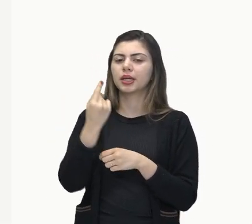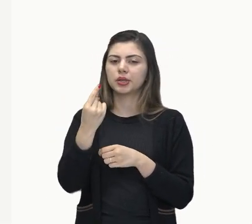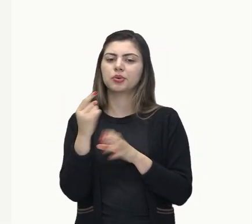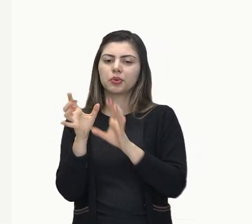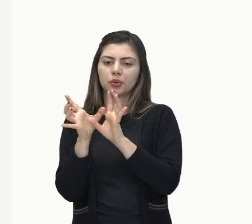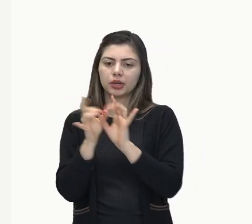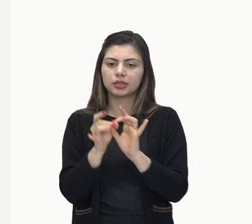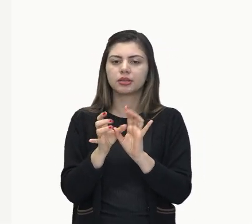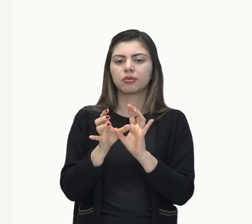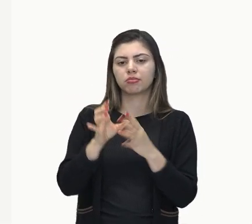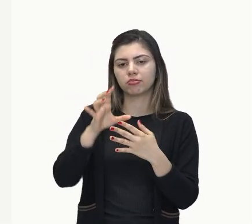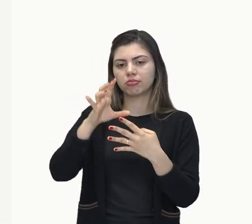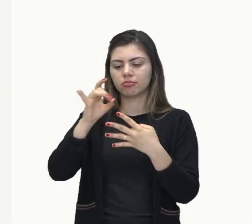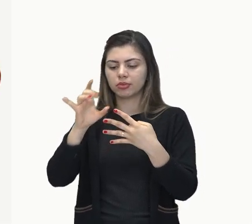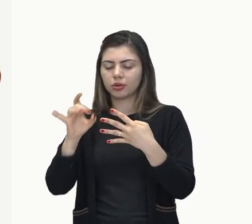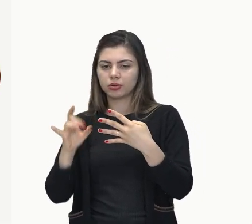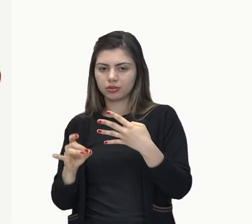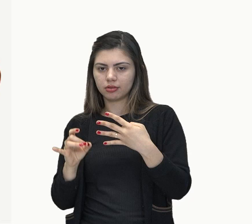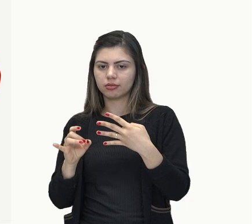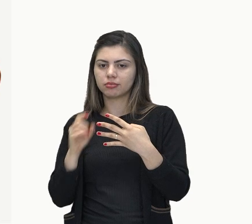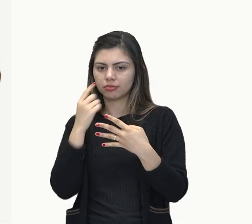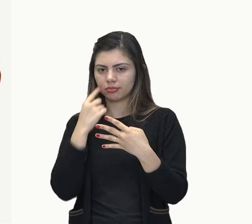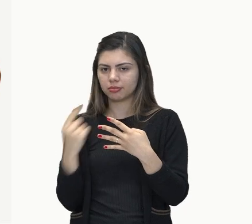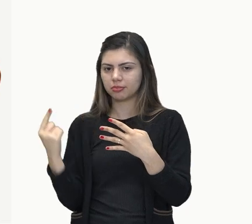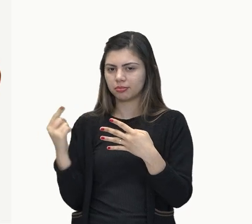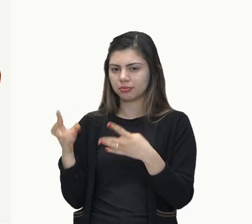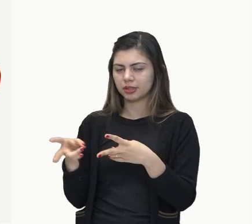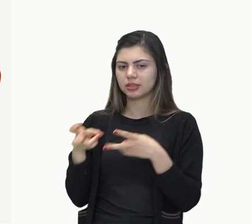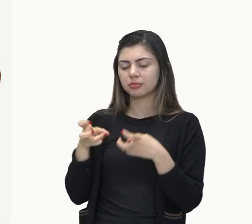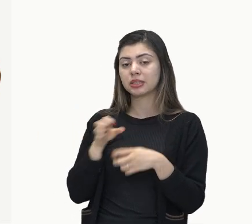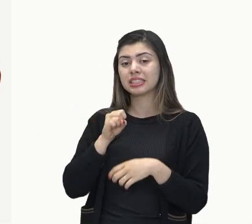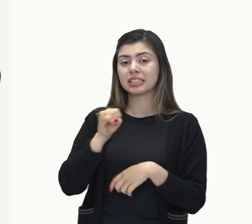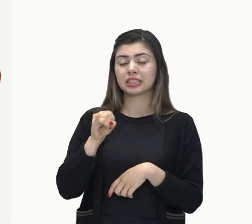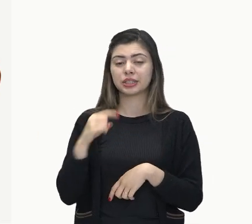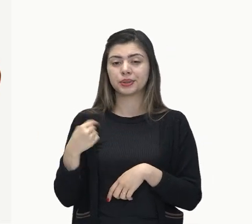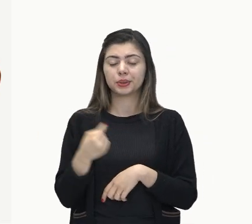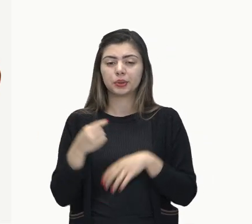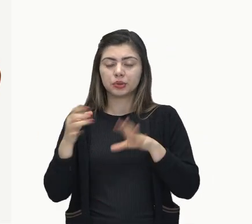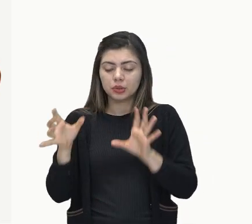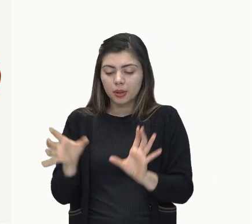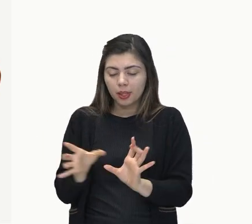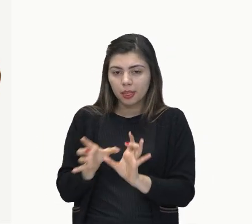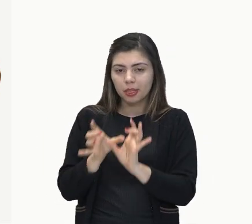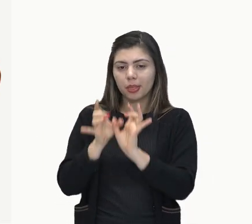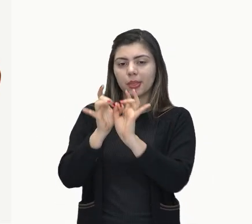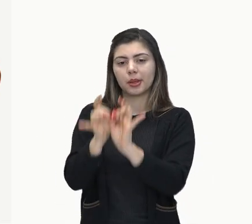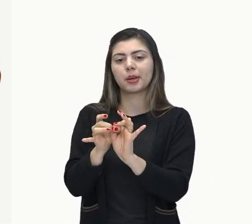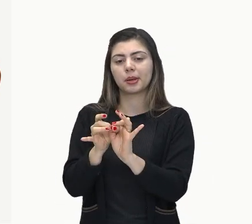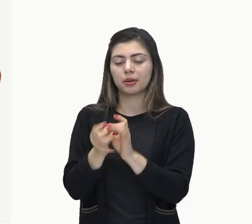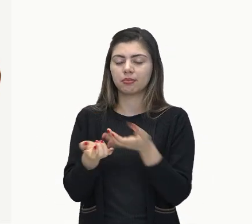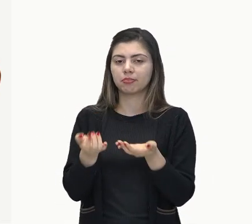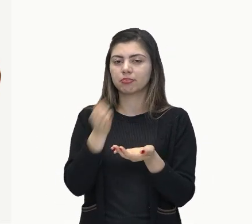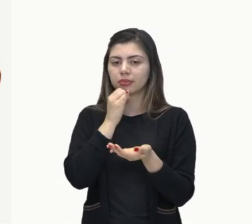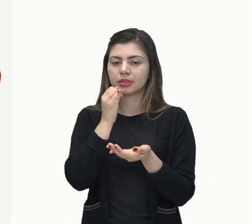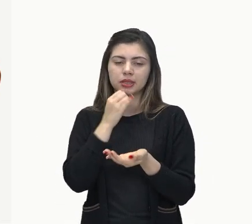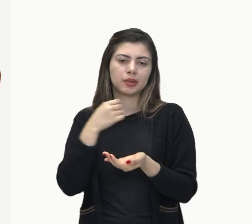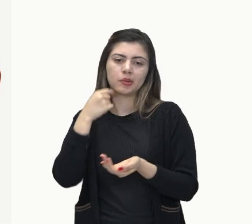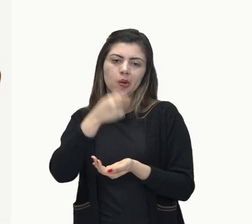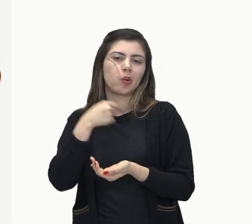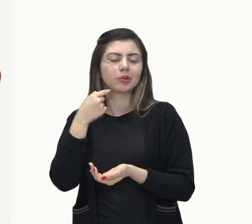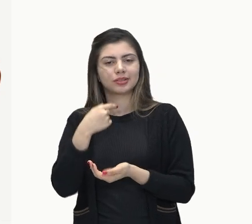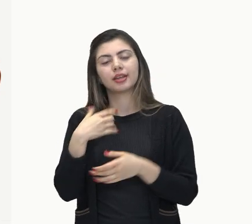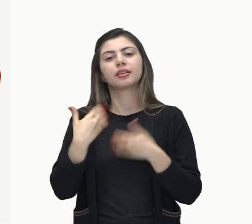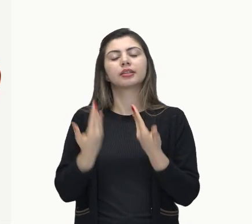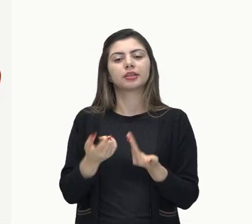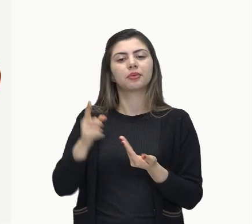outro ligante, esse é outro ligante, esse é outro ligante. E se a gente for tentar juntá-los, sobrepor, a gente não